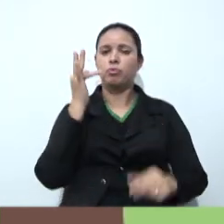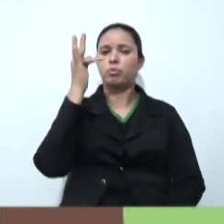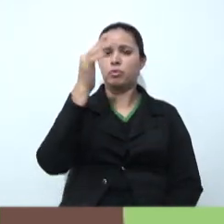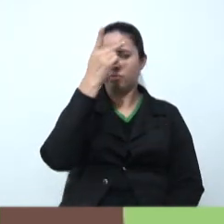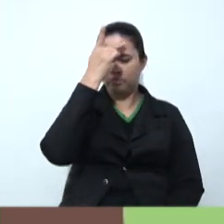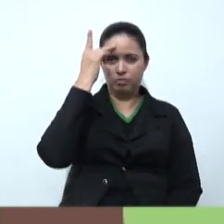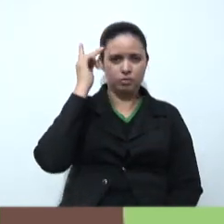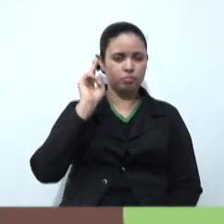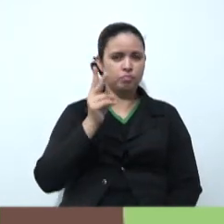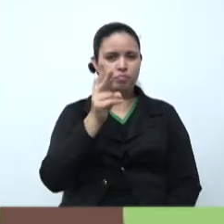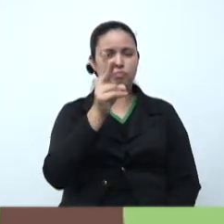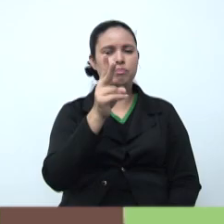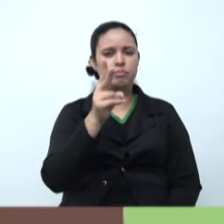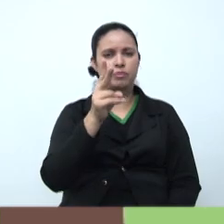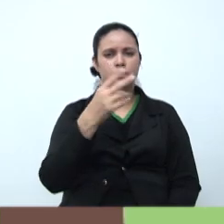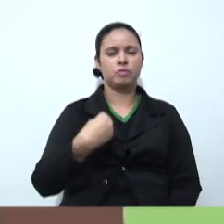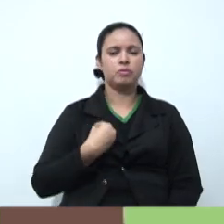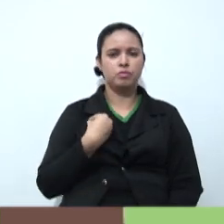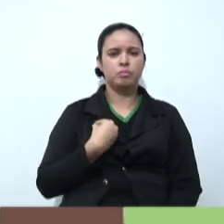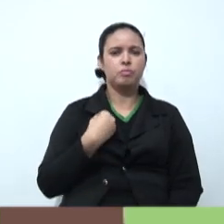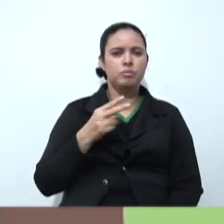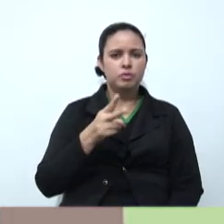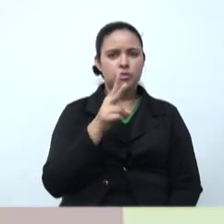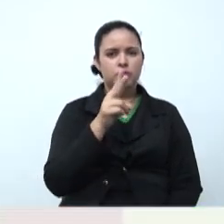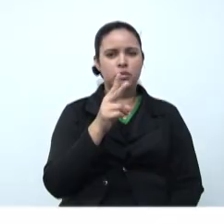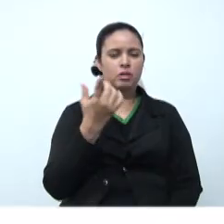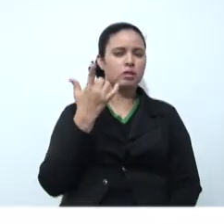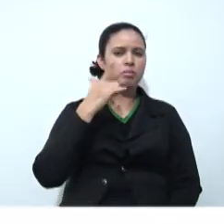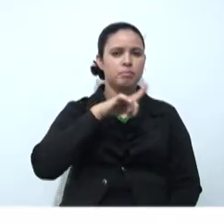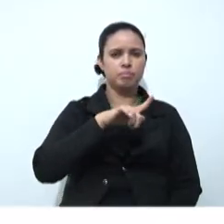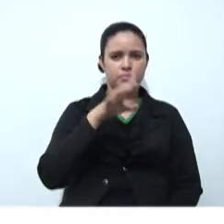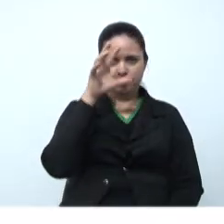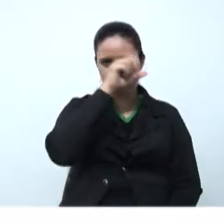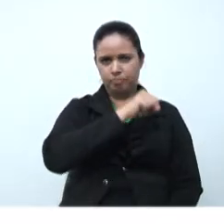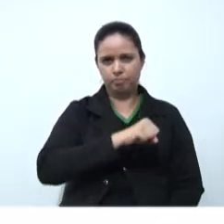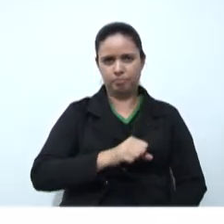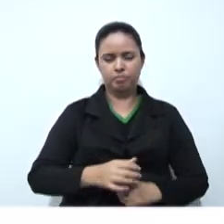e também aprendam a conservar o meio ambiente.